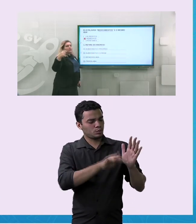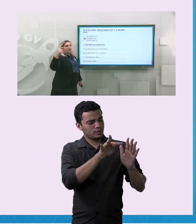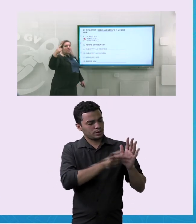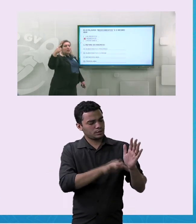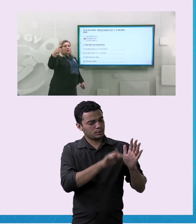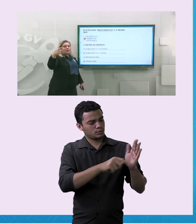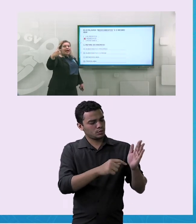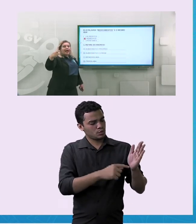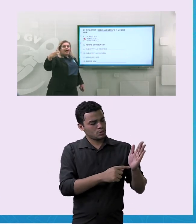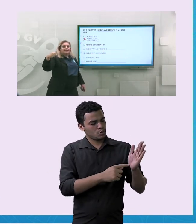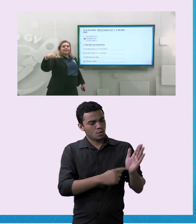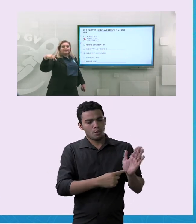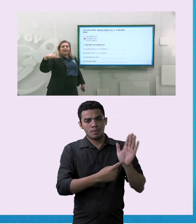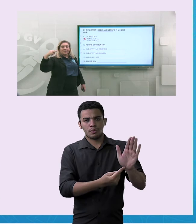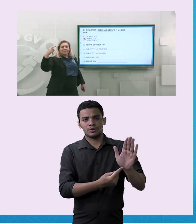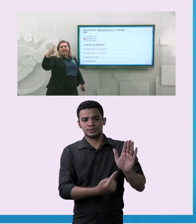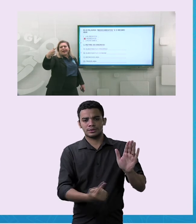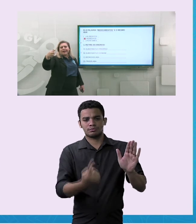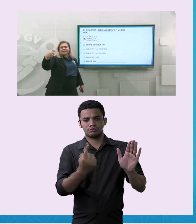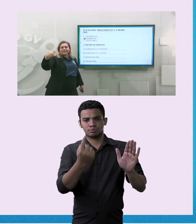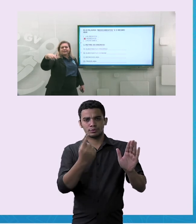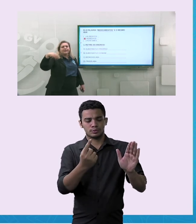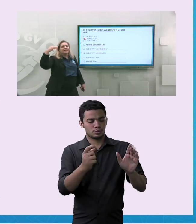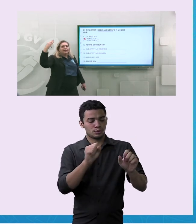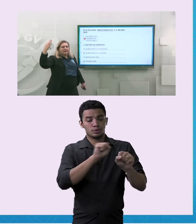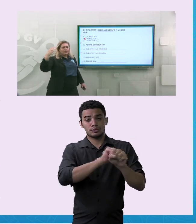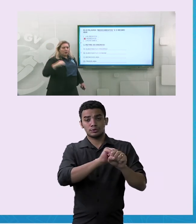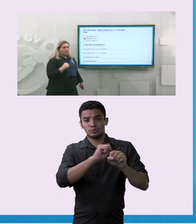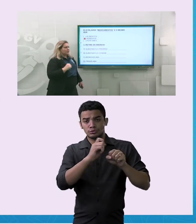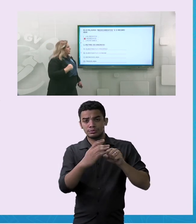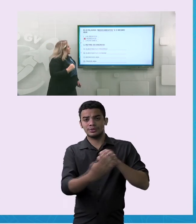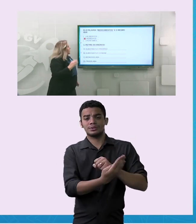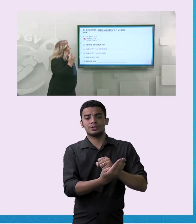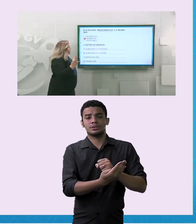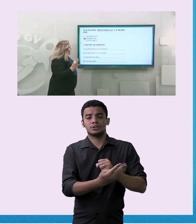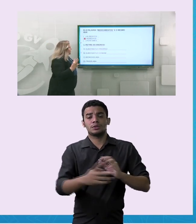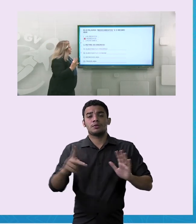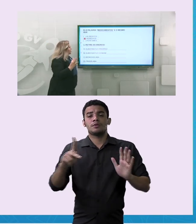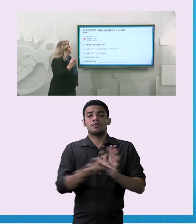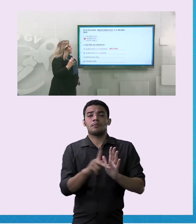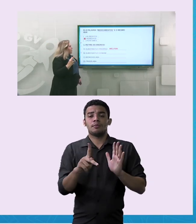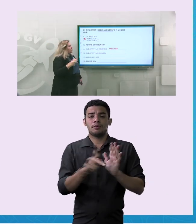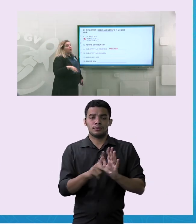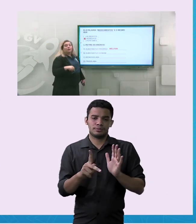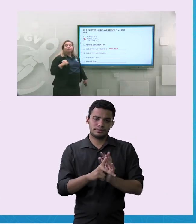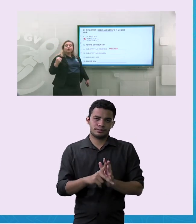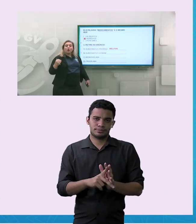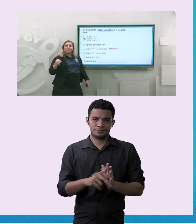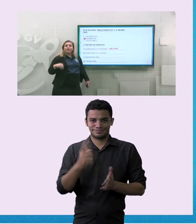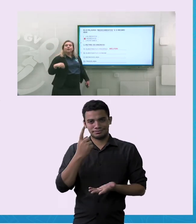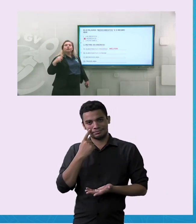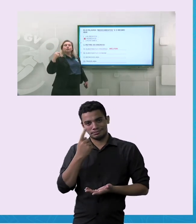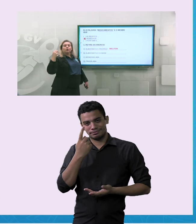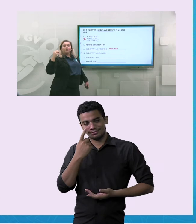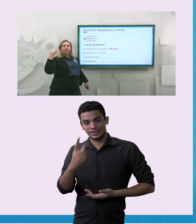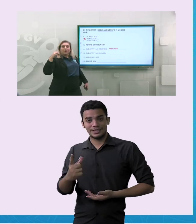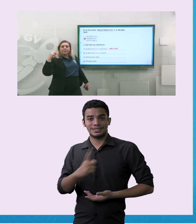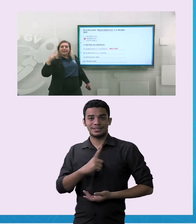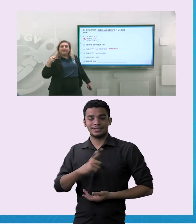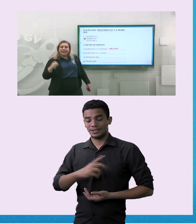pessoas, lugares, praças e outros. Eu dei uma sugestão, o nome